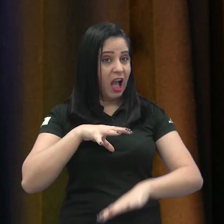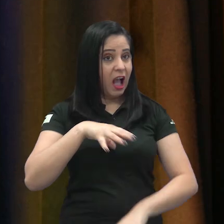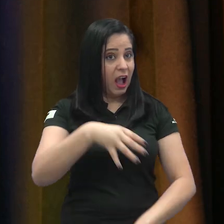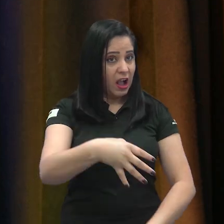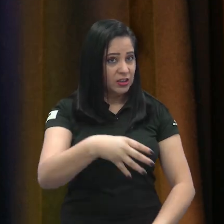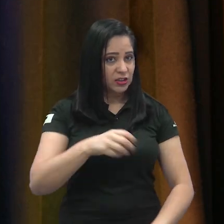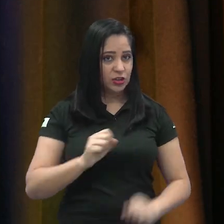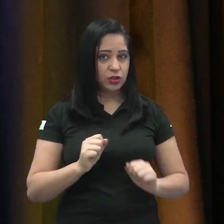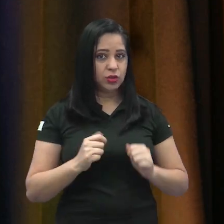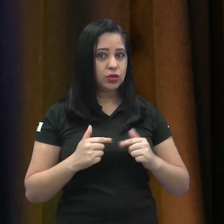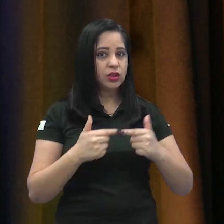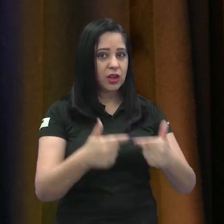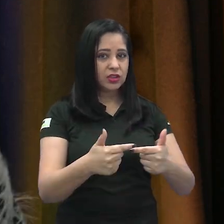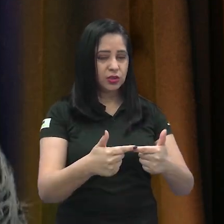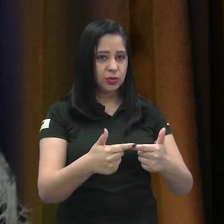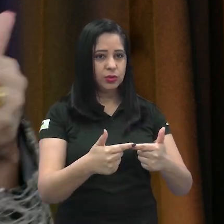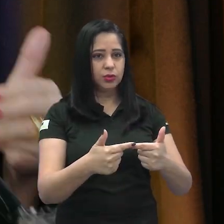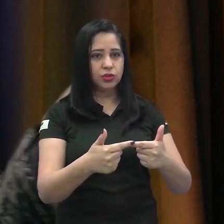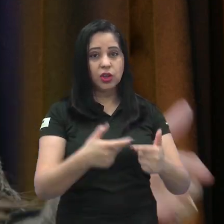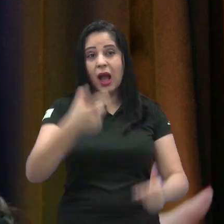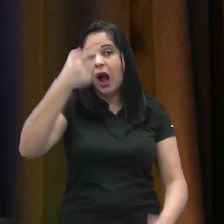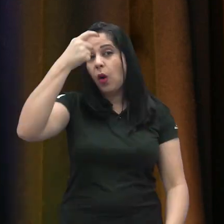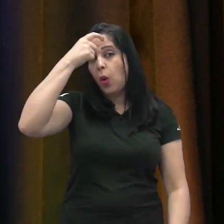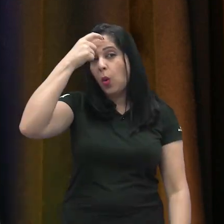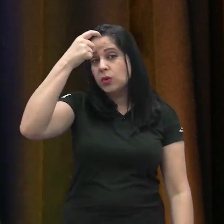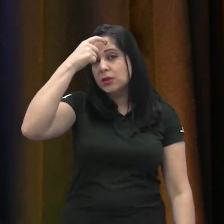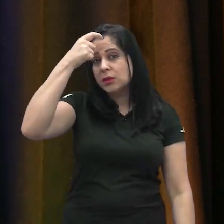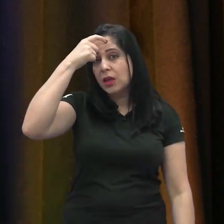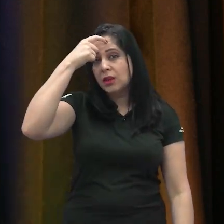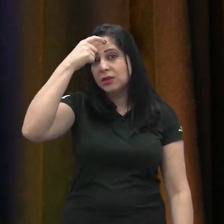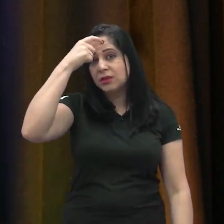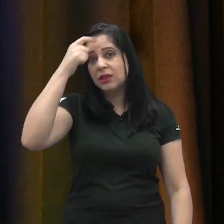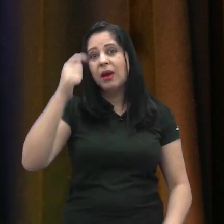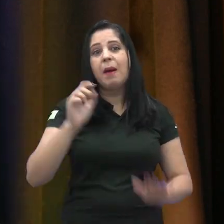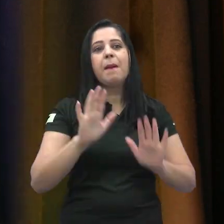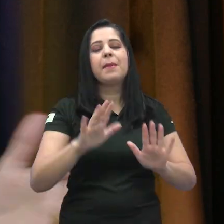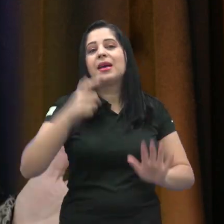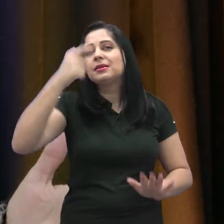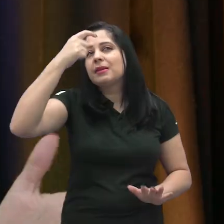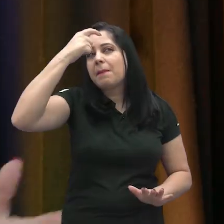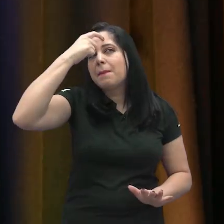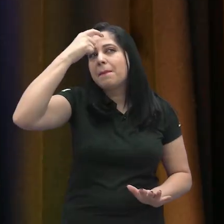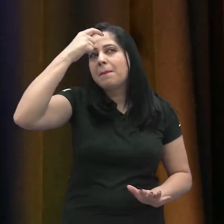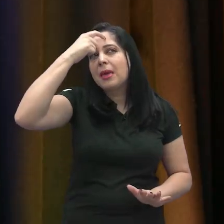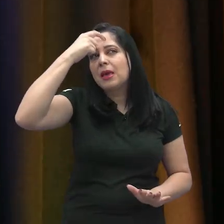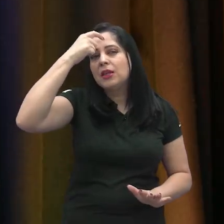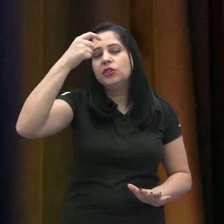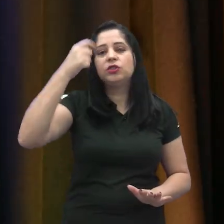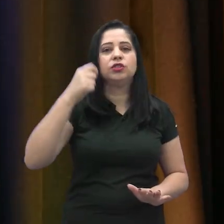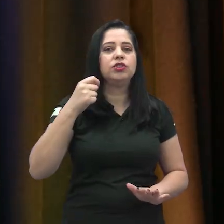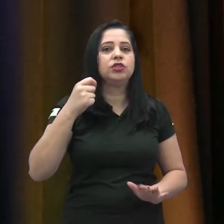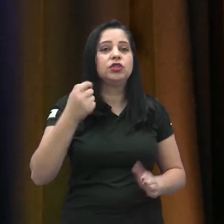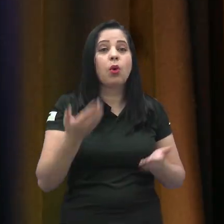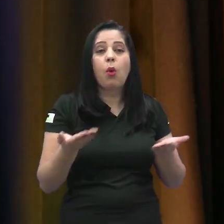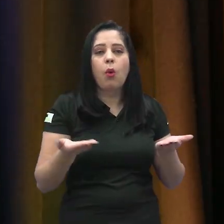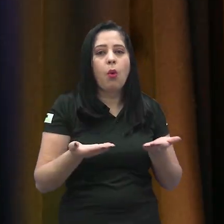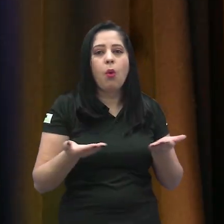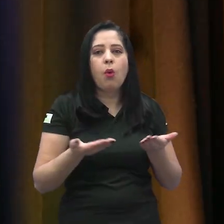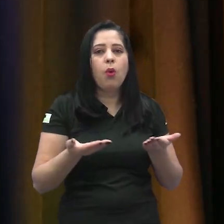vir para a consciência. Porque consciência é Deus em ação, né? E a gente se perdeu, então a nossa mente